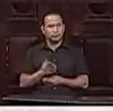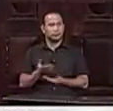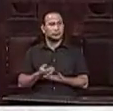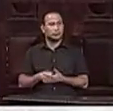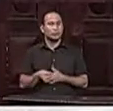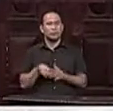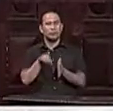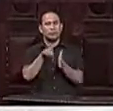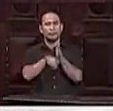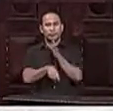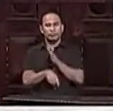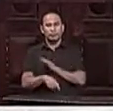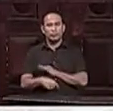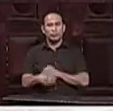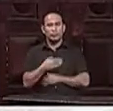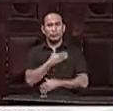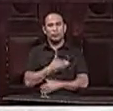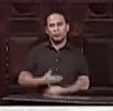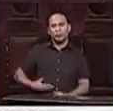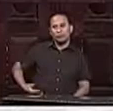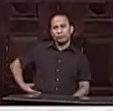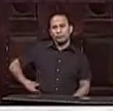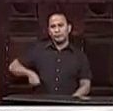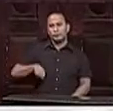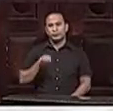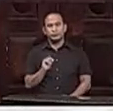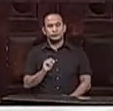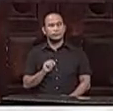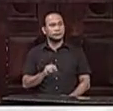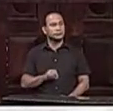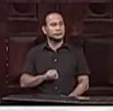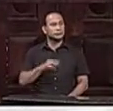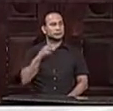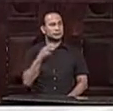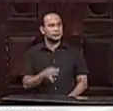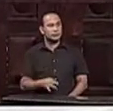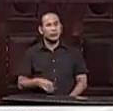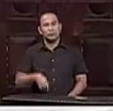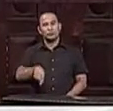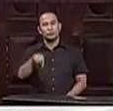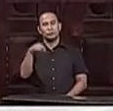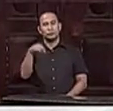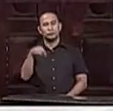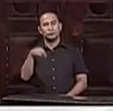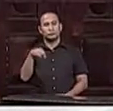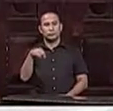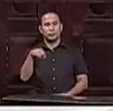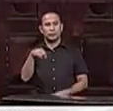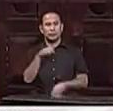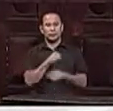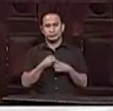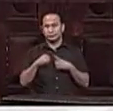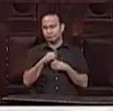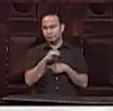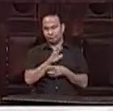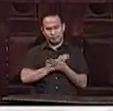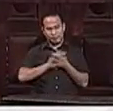no mínimo, um governante legitimamente eleito pela nossa sociedade. Ninguém